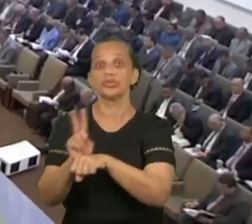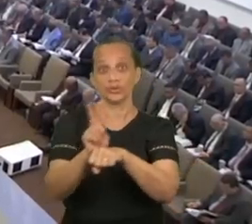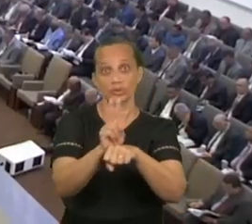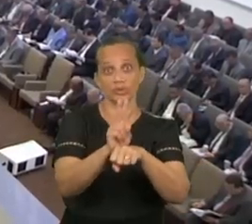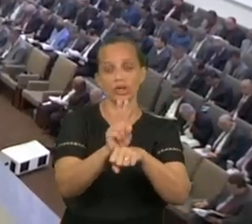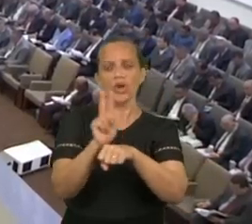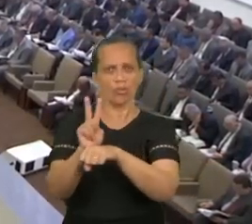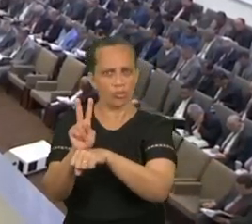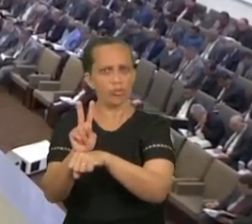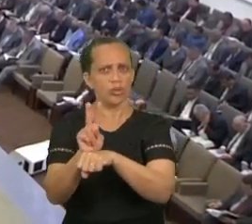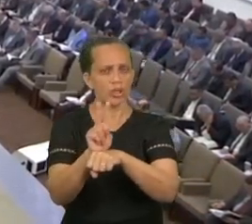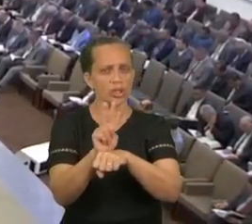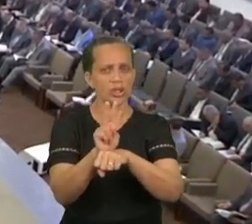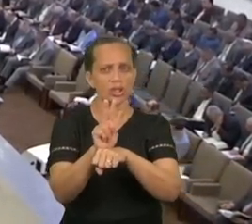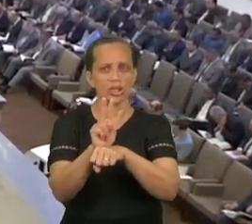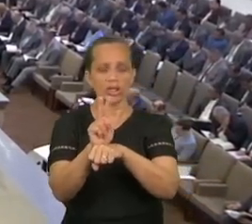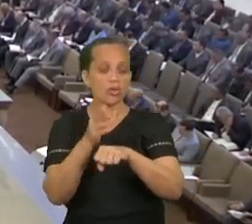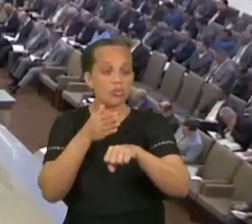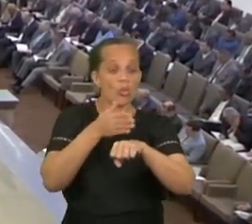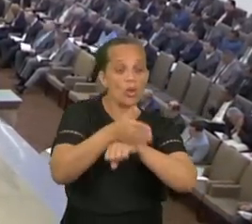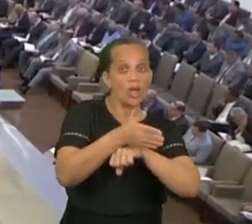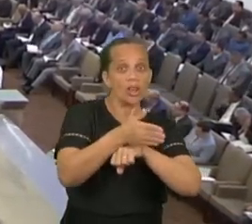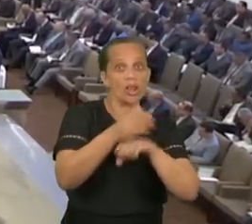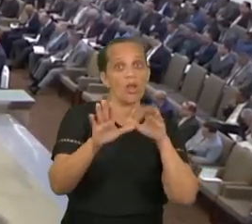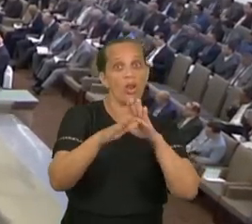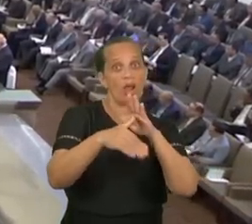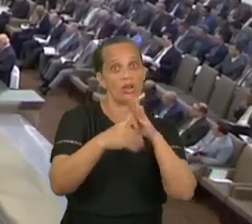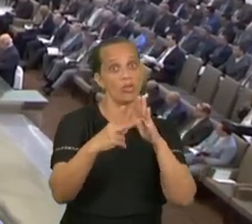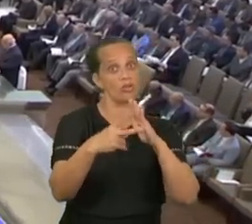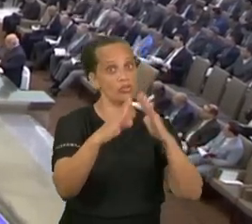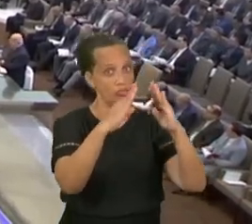e não deixaria minar a sua casa